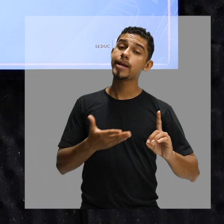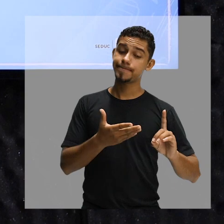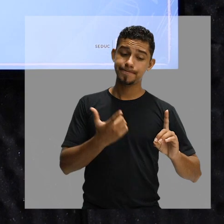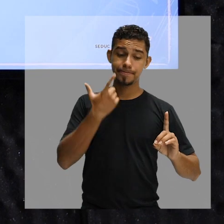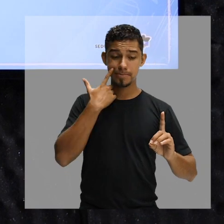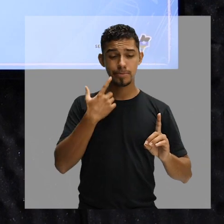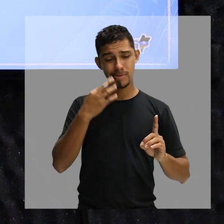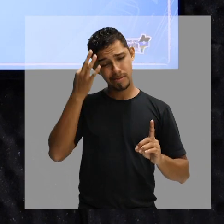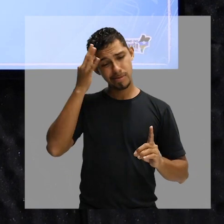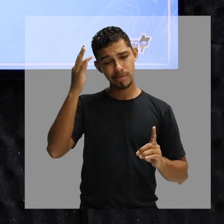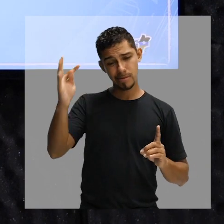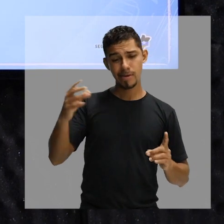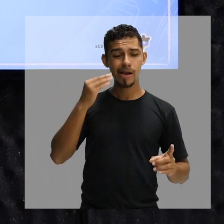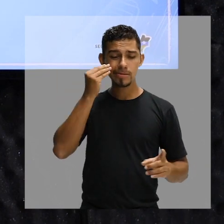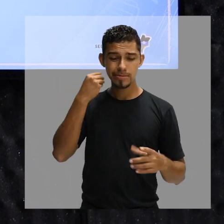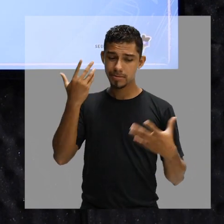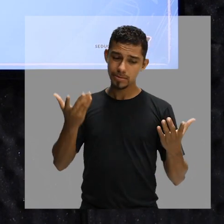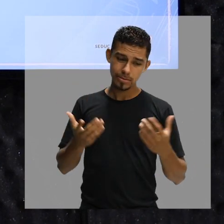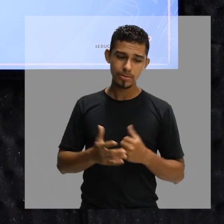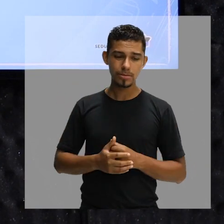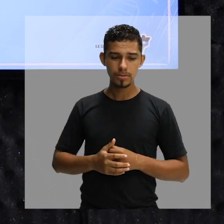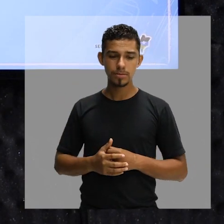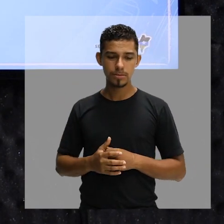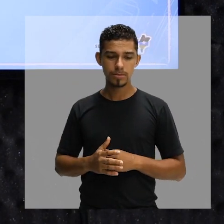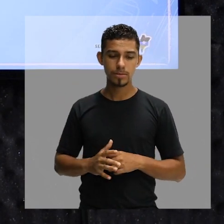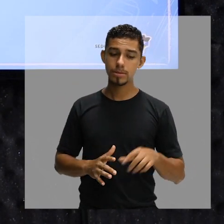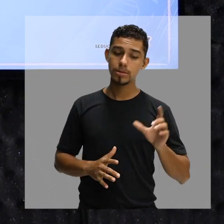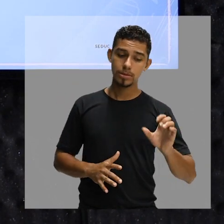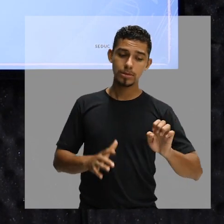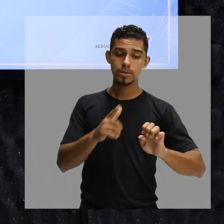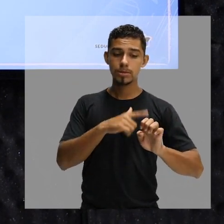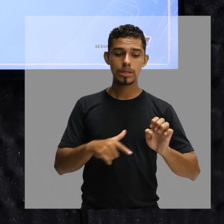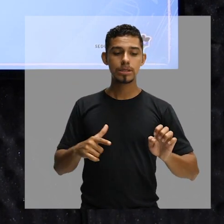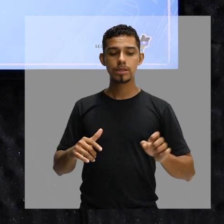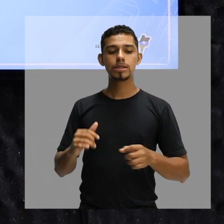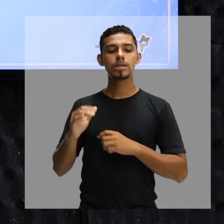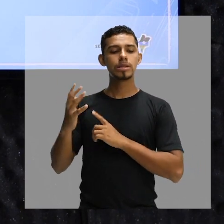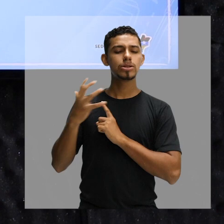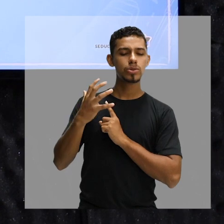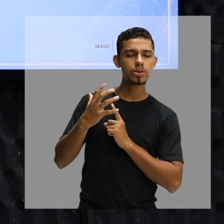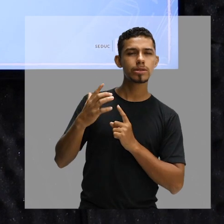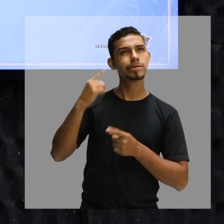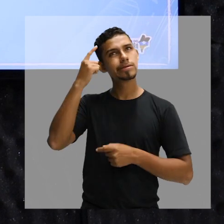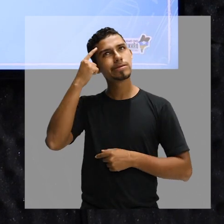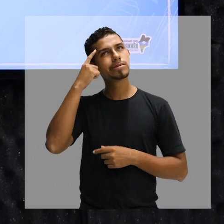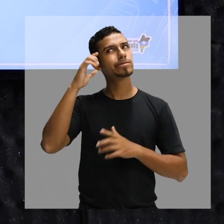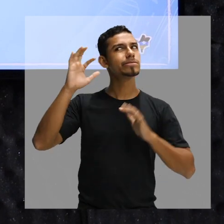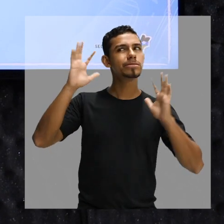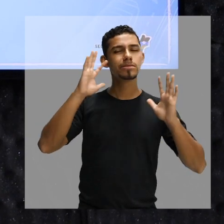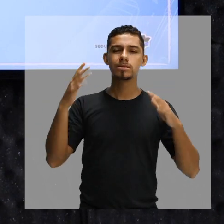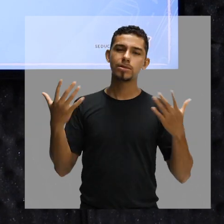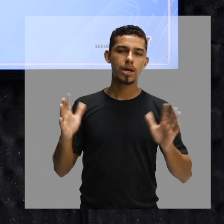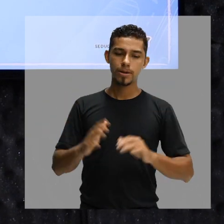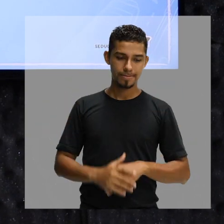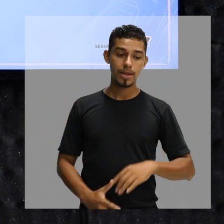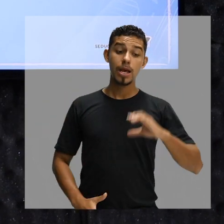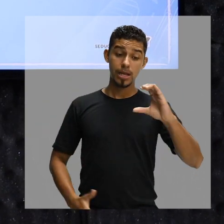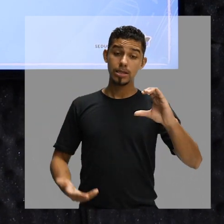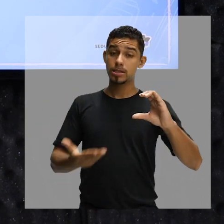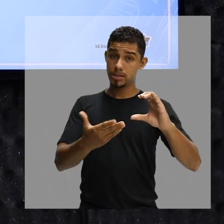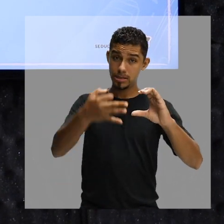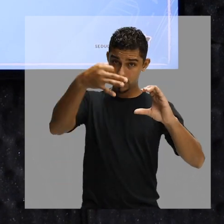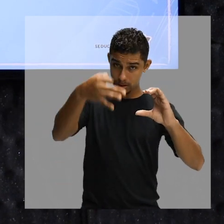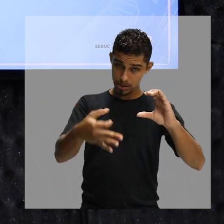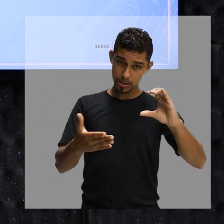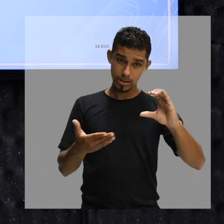experiência, ali necessariamente a indução encaixa melhor, indução e dedução não daria. Então, aqui é melhor pegar a